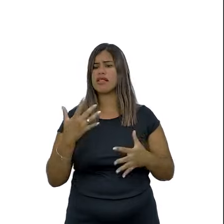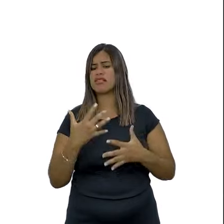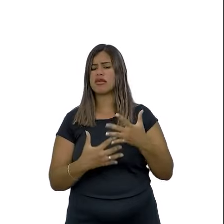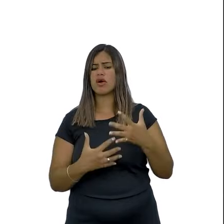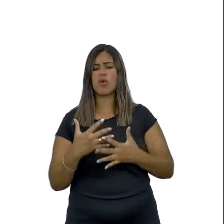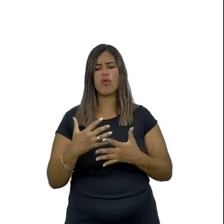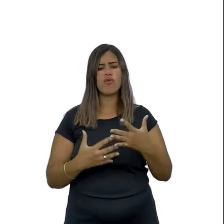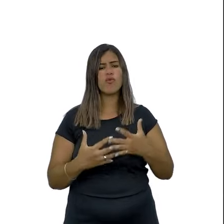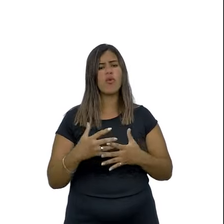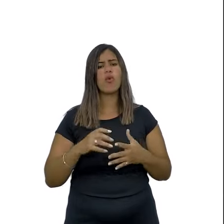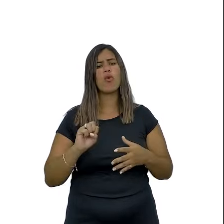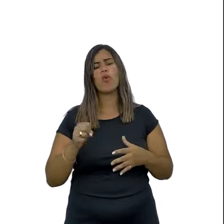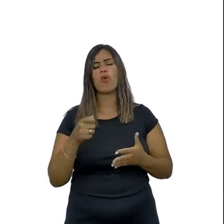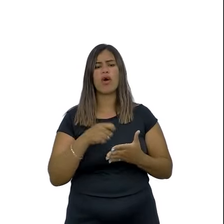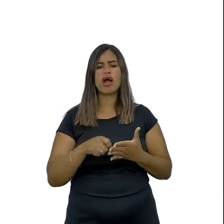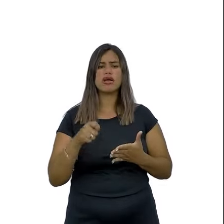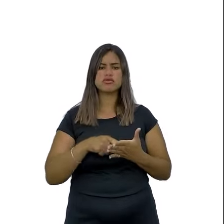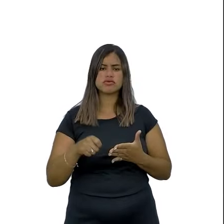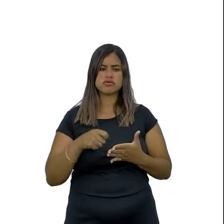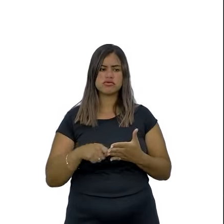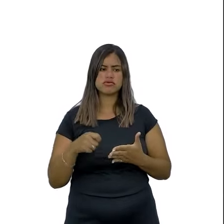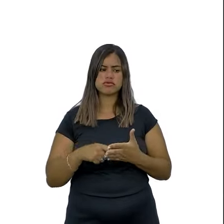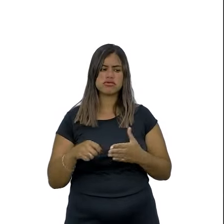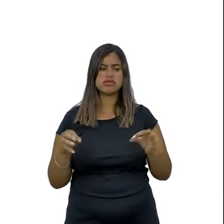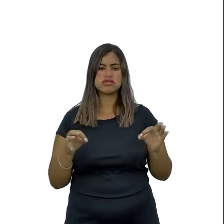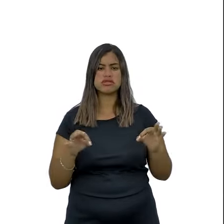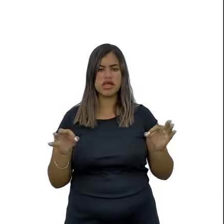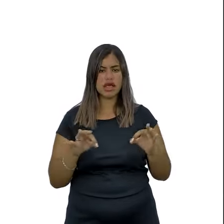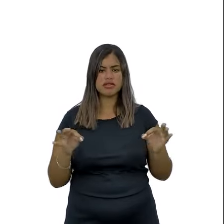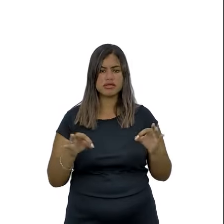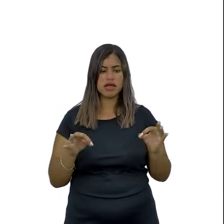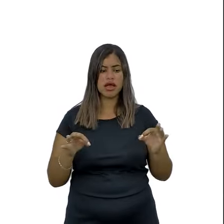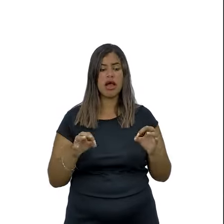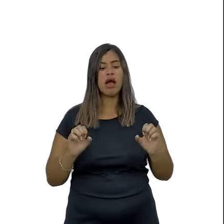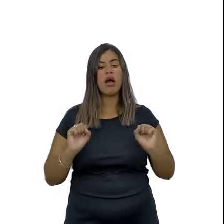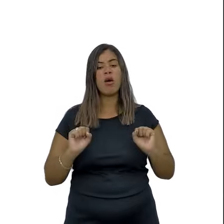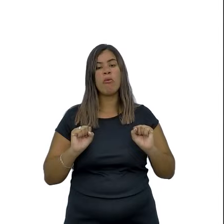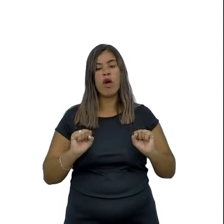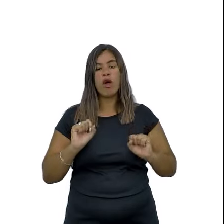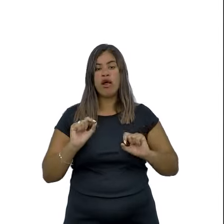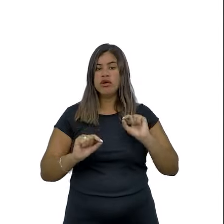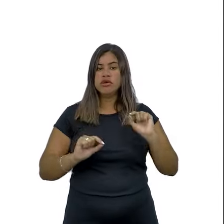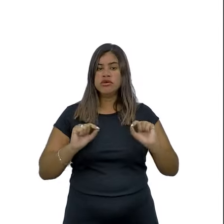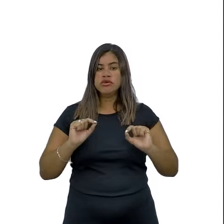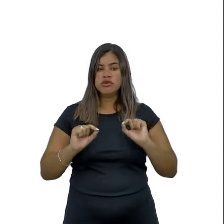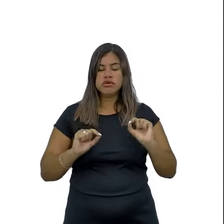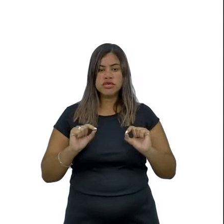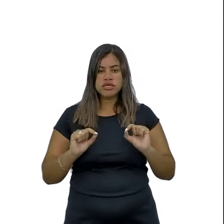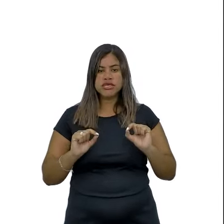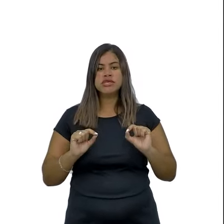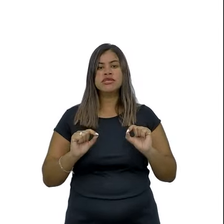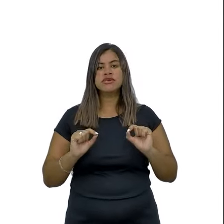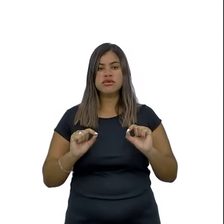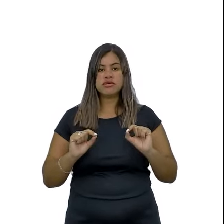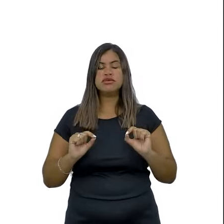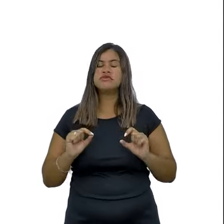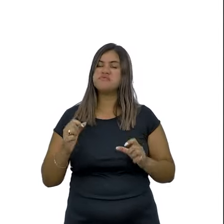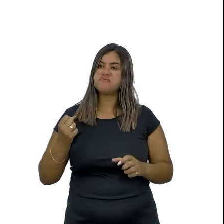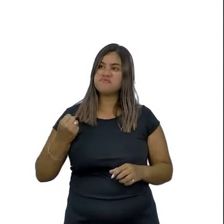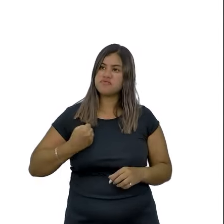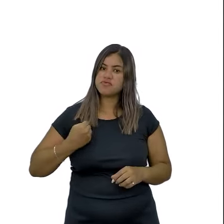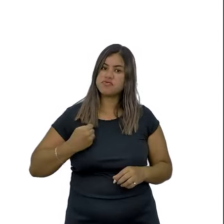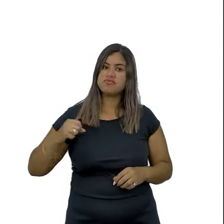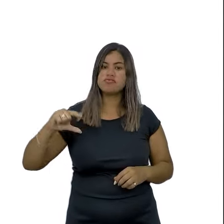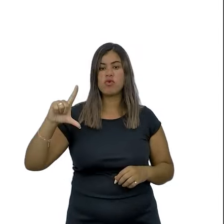ou não marcaram o dado em que iniciaram a contagem, podem ter encontrado um valor a maior ou